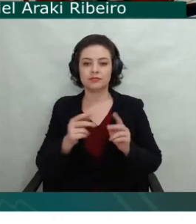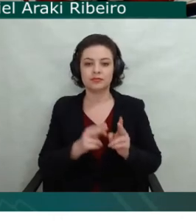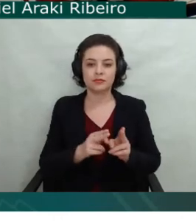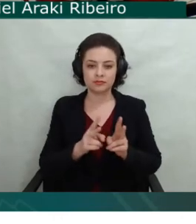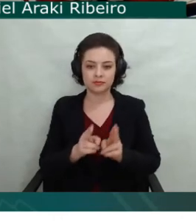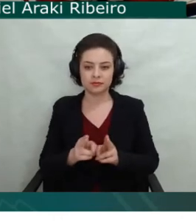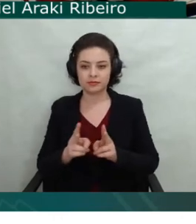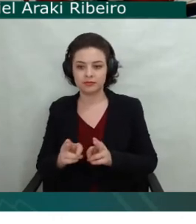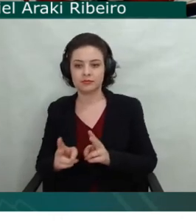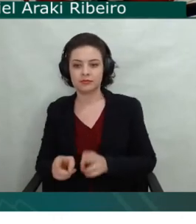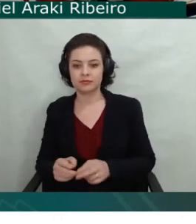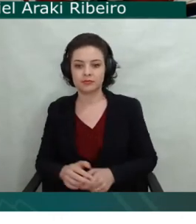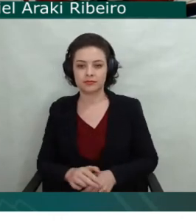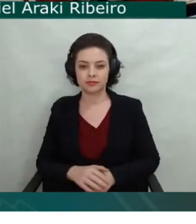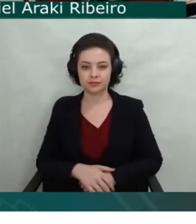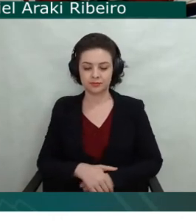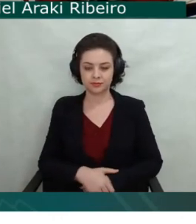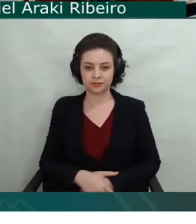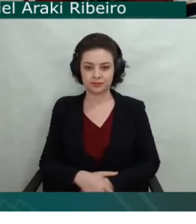Não, tudo bem. Tá? Vamos ver se melhora.